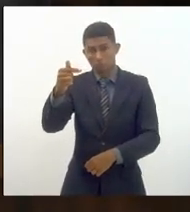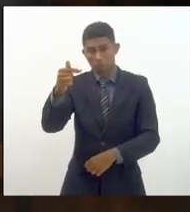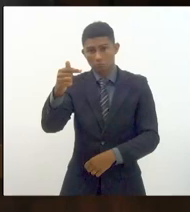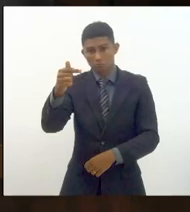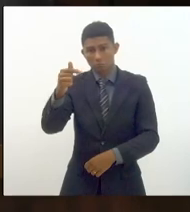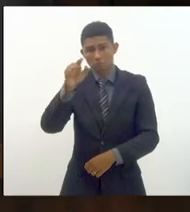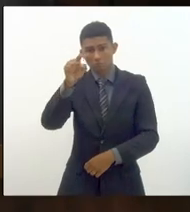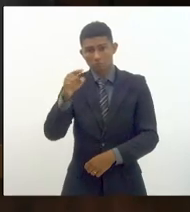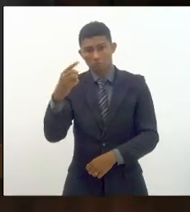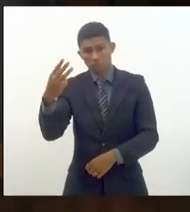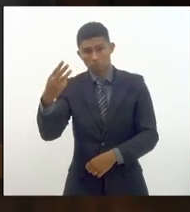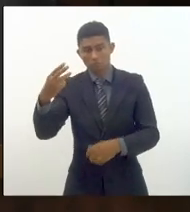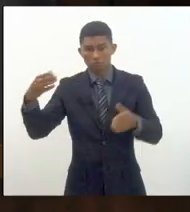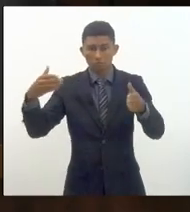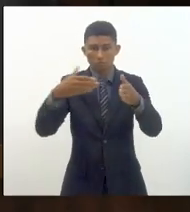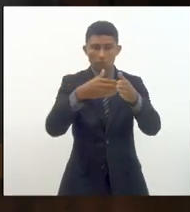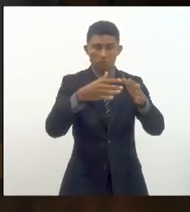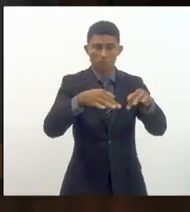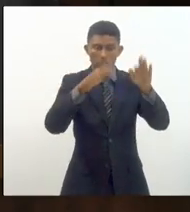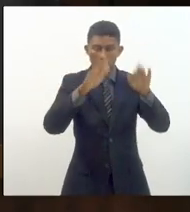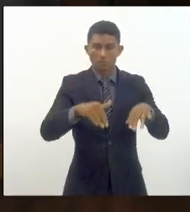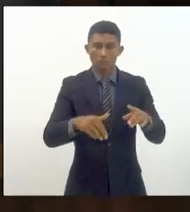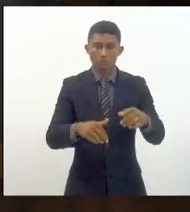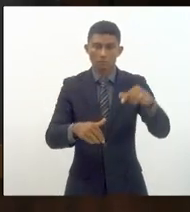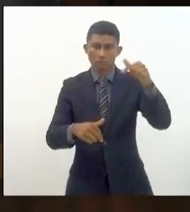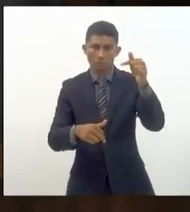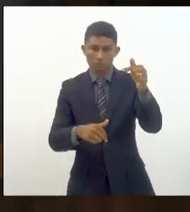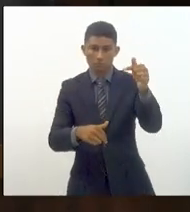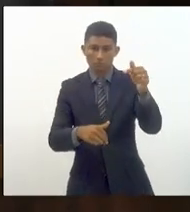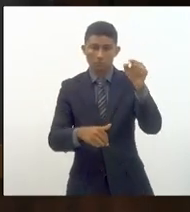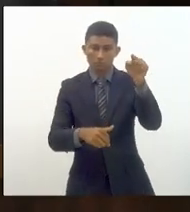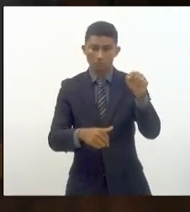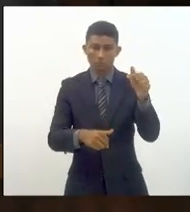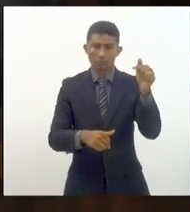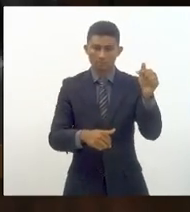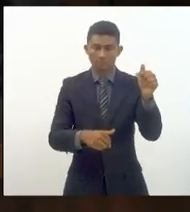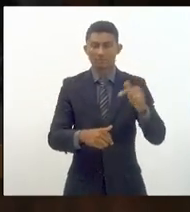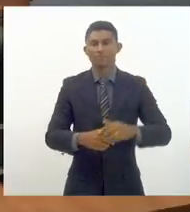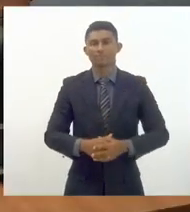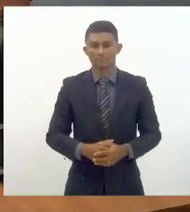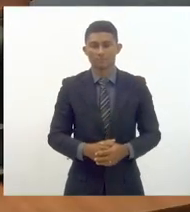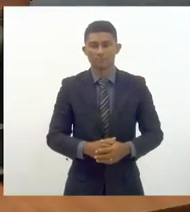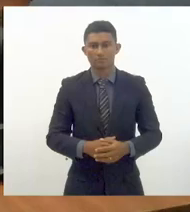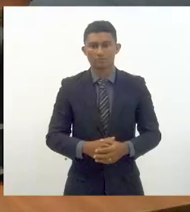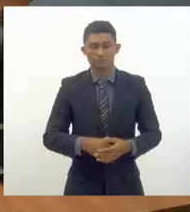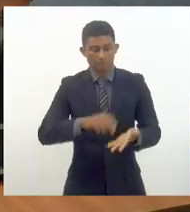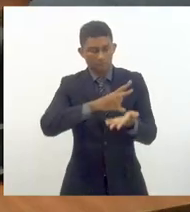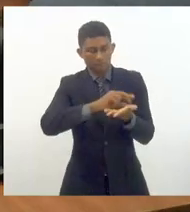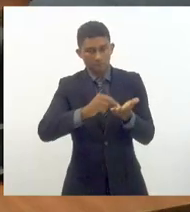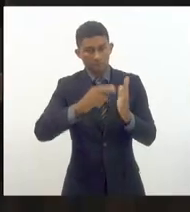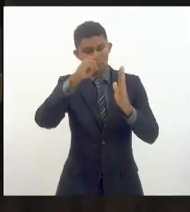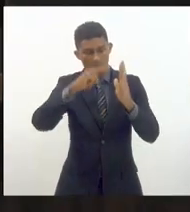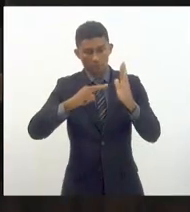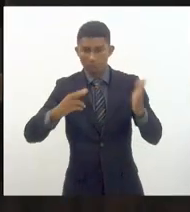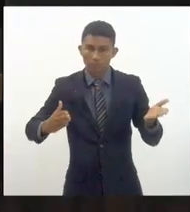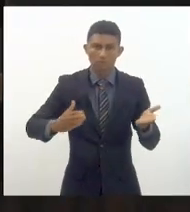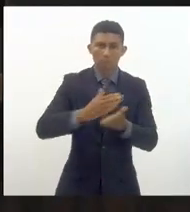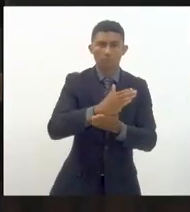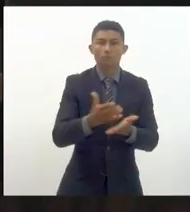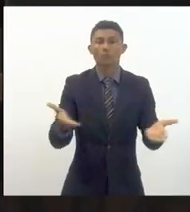19:03 em seus a 19:07 lida e aprovada a ata